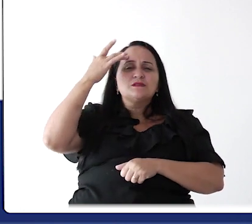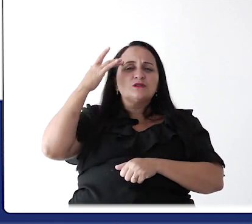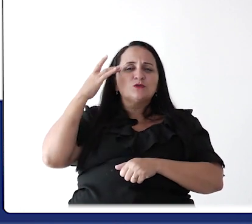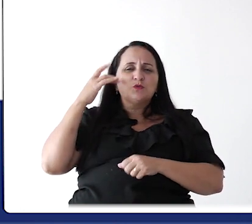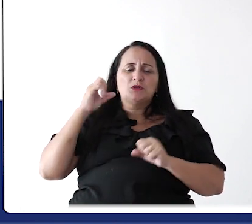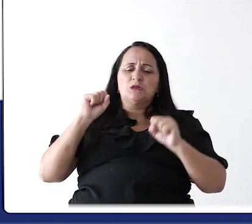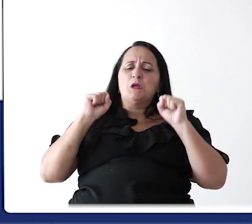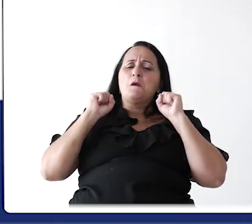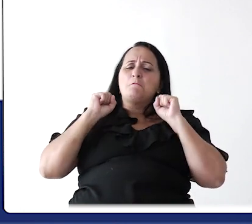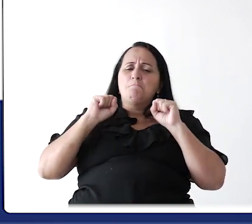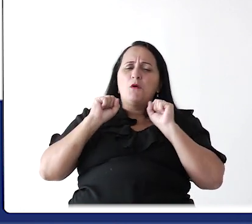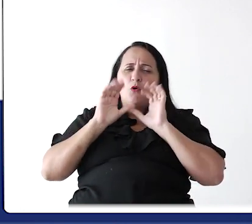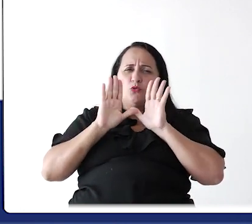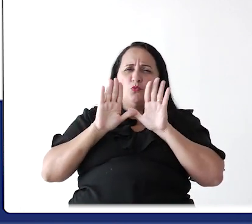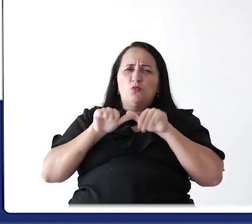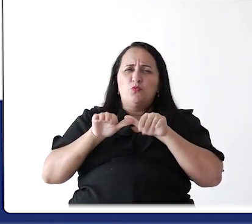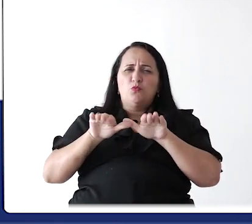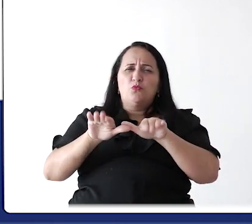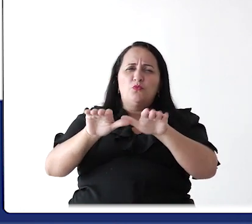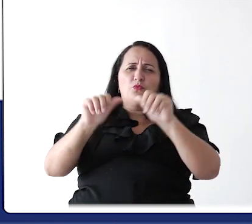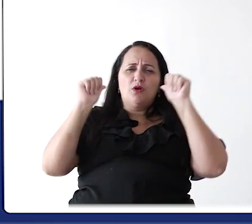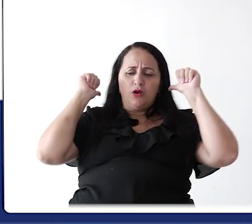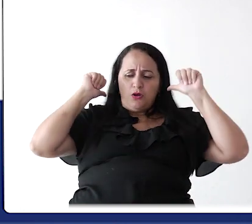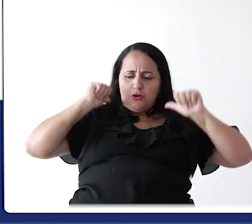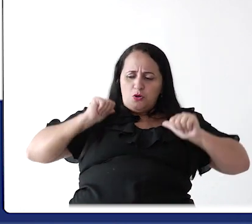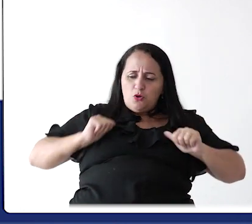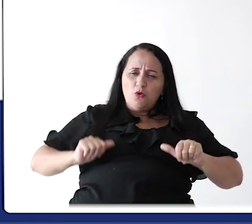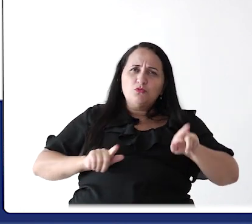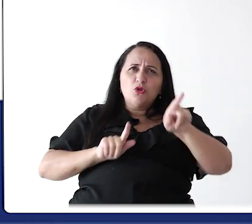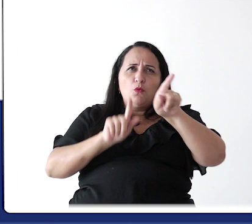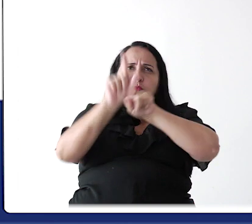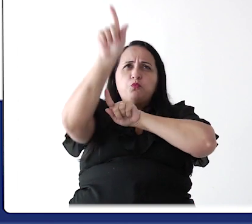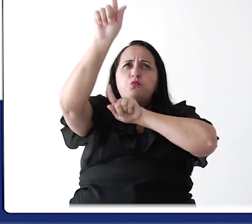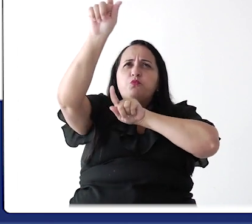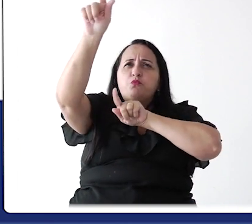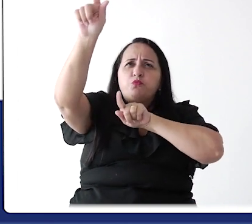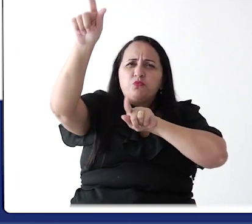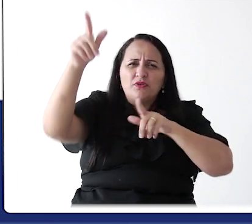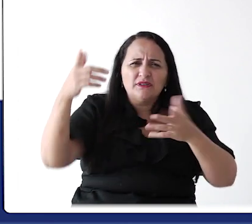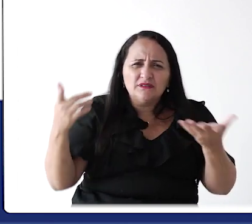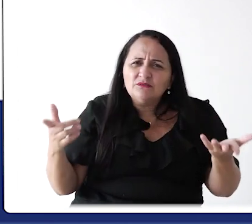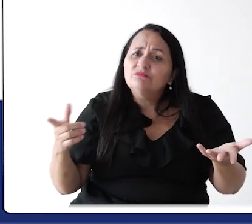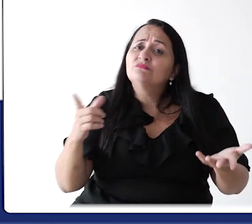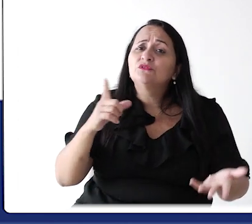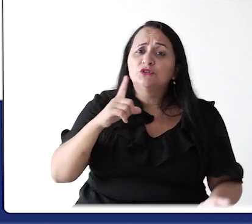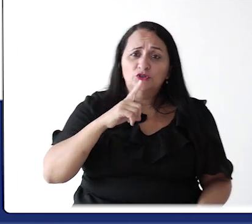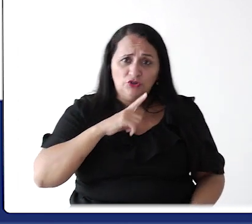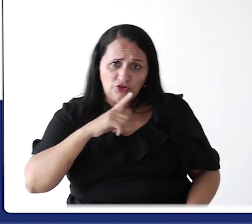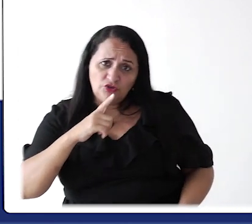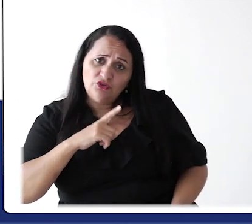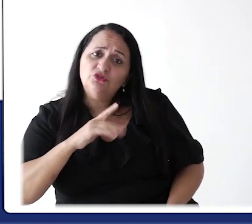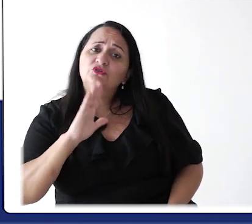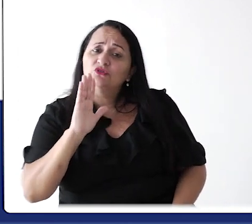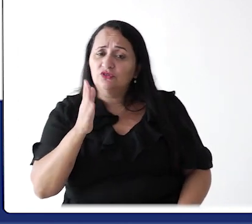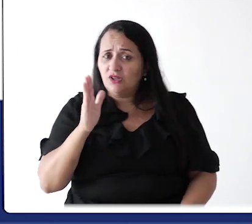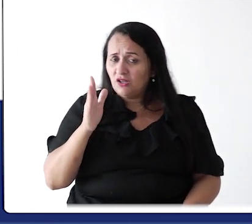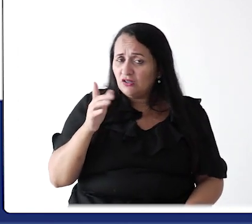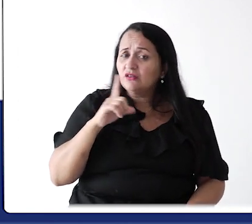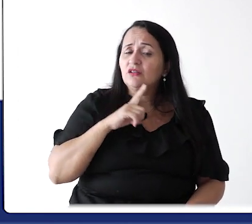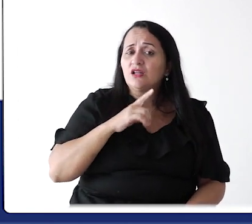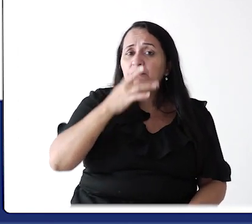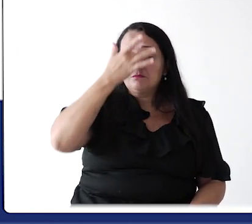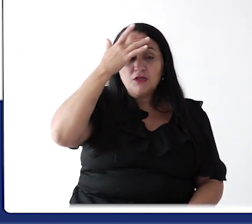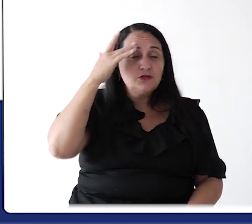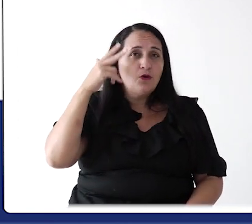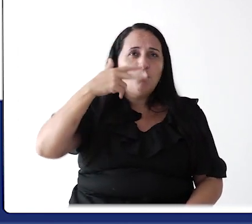com mochilas a jato no futuro? Talvez sim. Na verdade, já existem mochilas a jato que são usadas